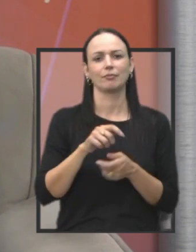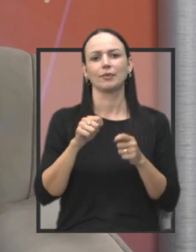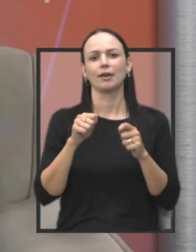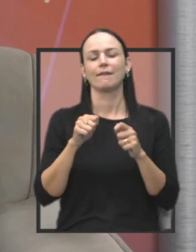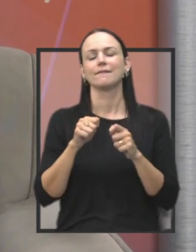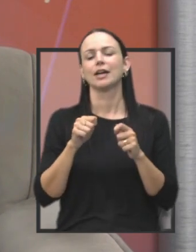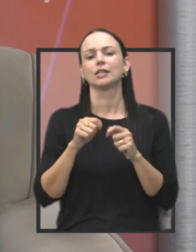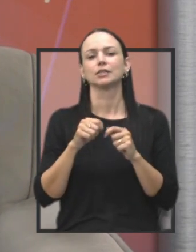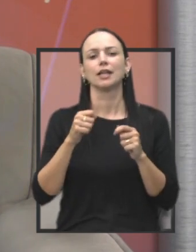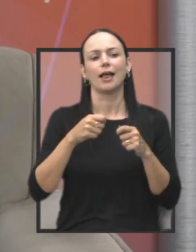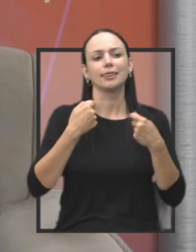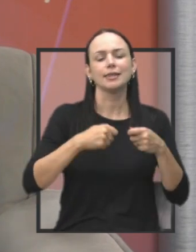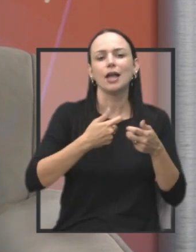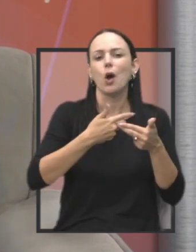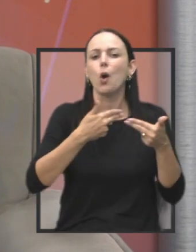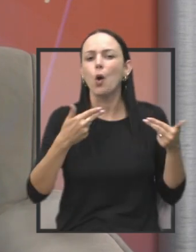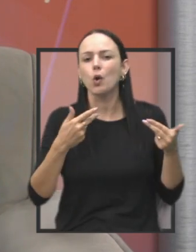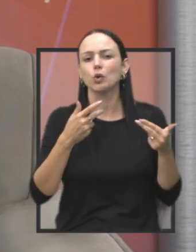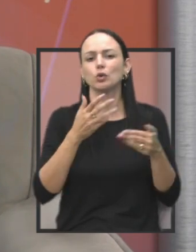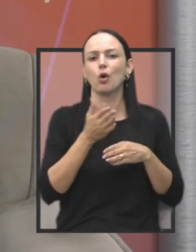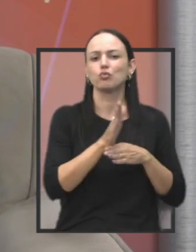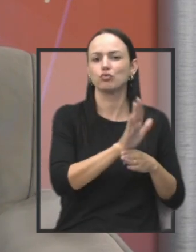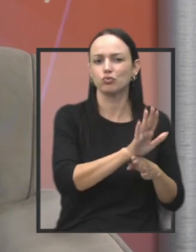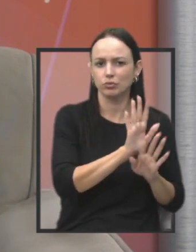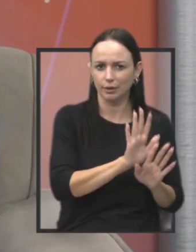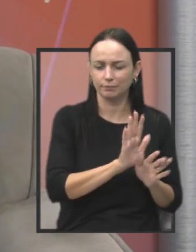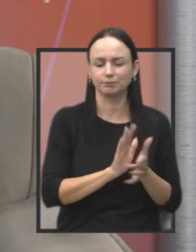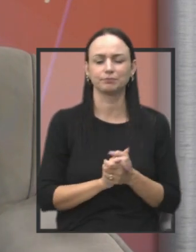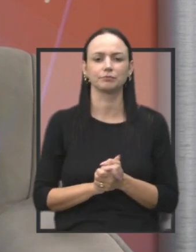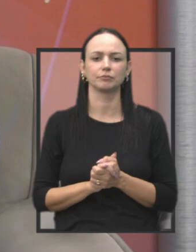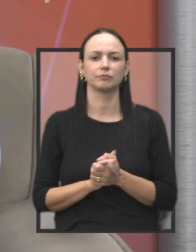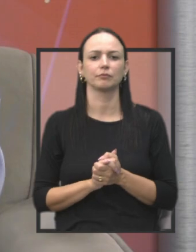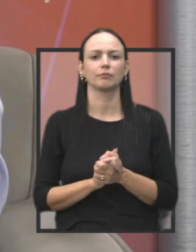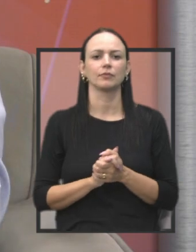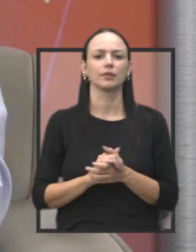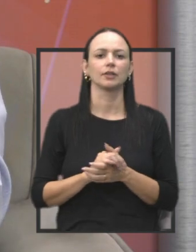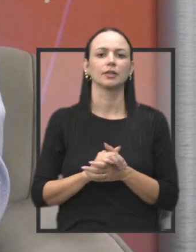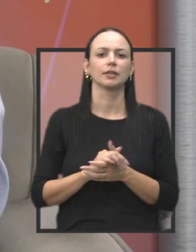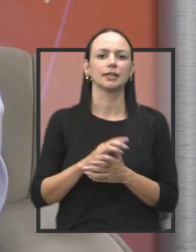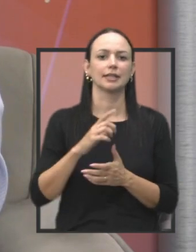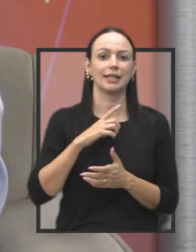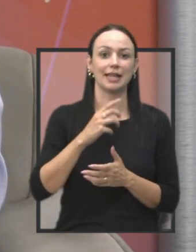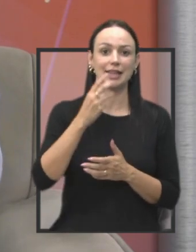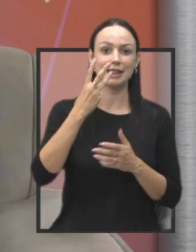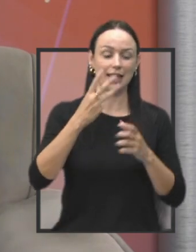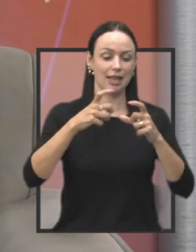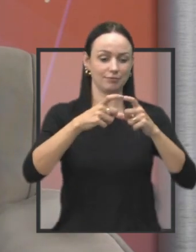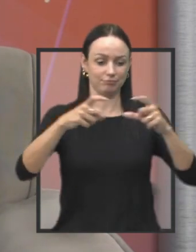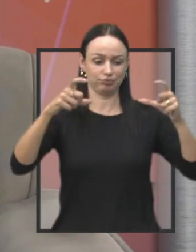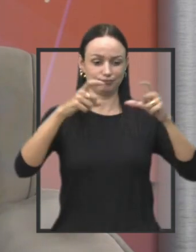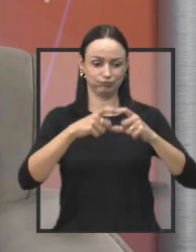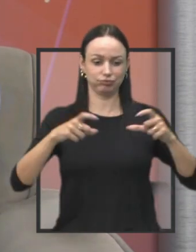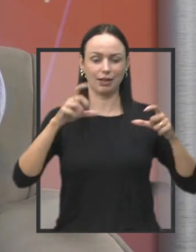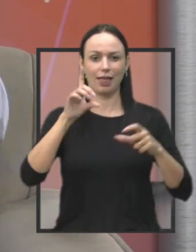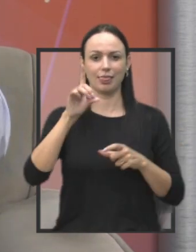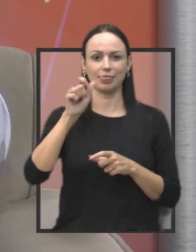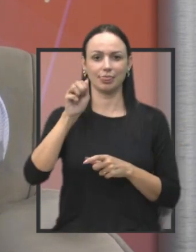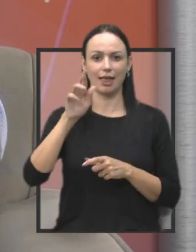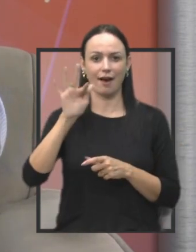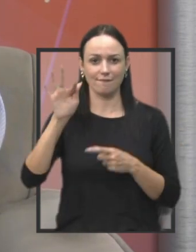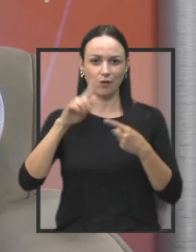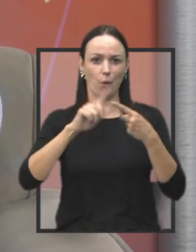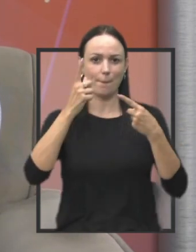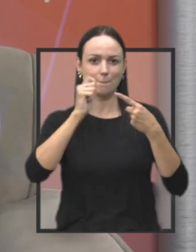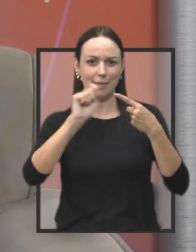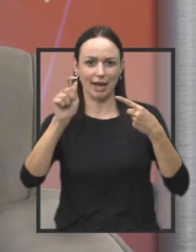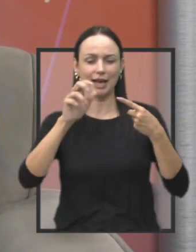atividades, para as necessidades disso aí. É claro que sai 3 DARFs, correto? Um que paga para a